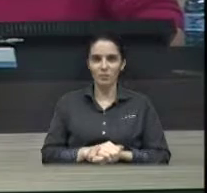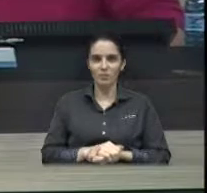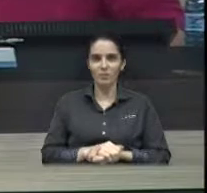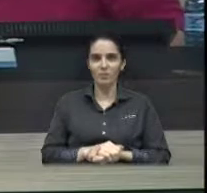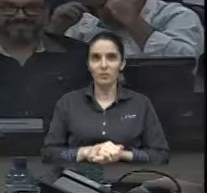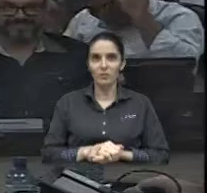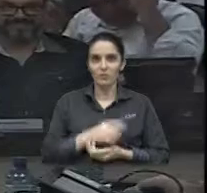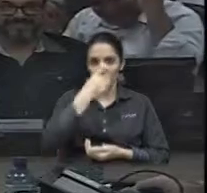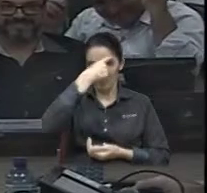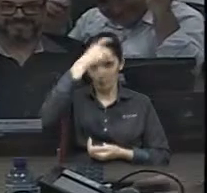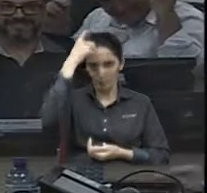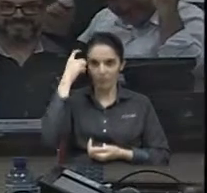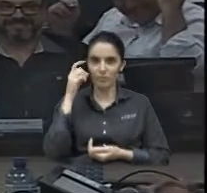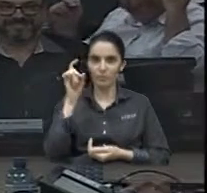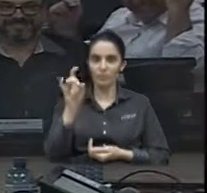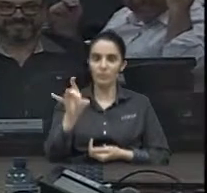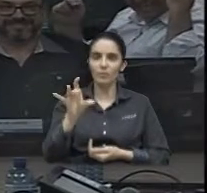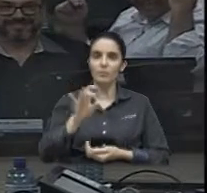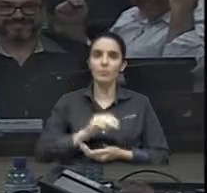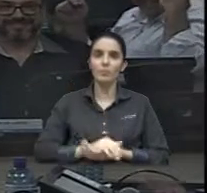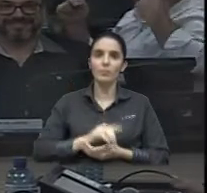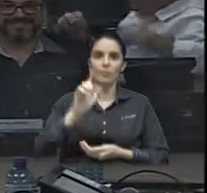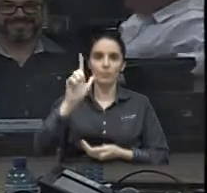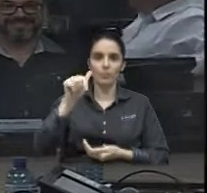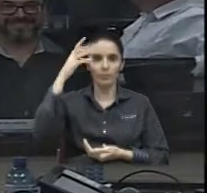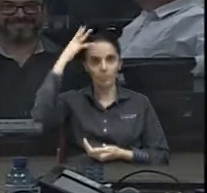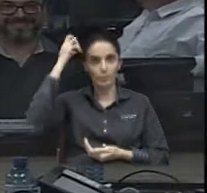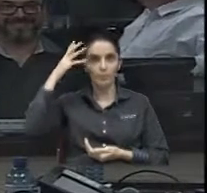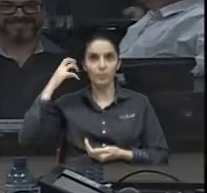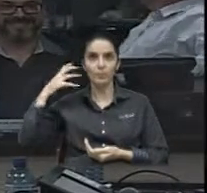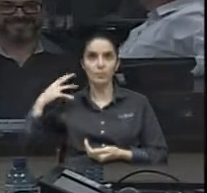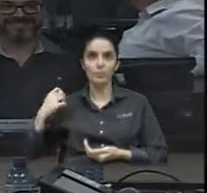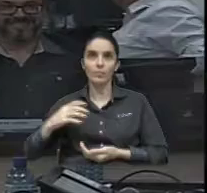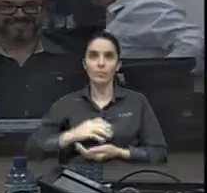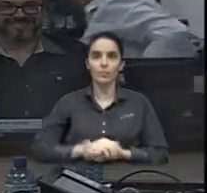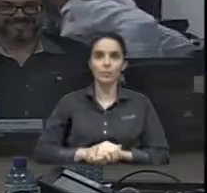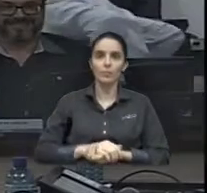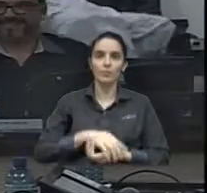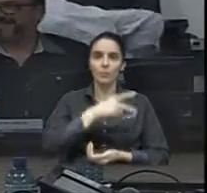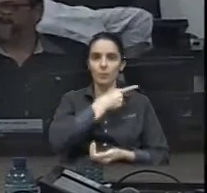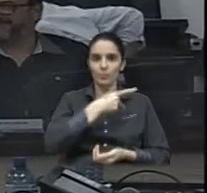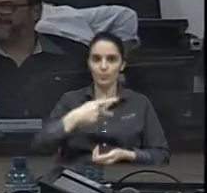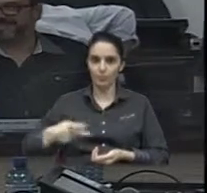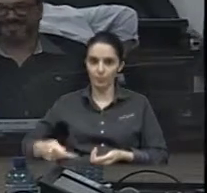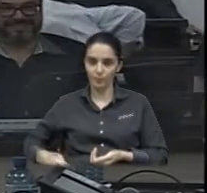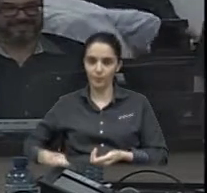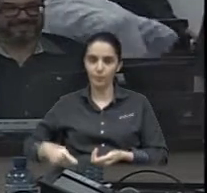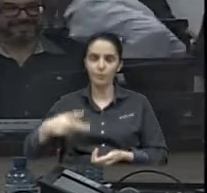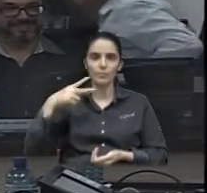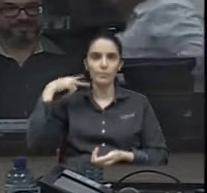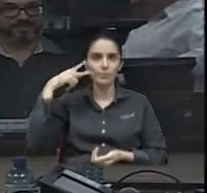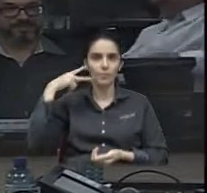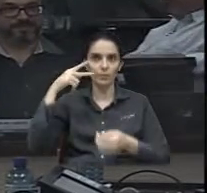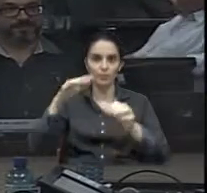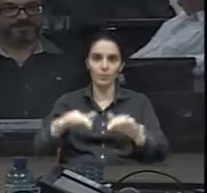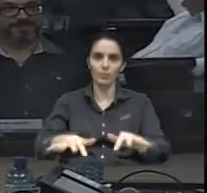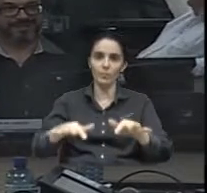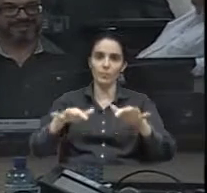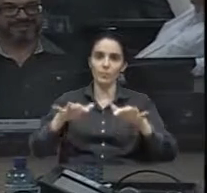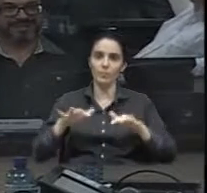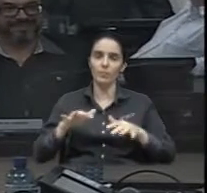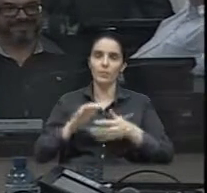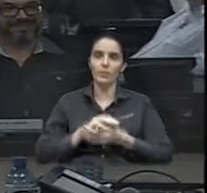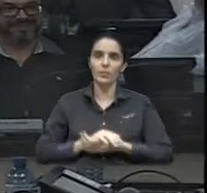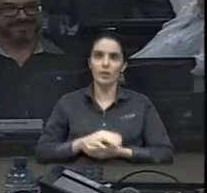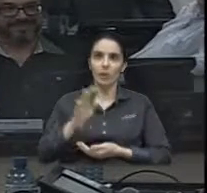Com a palavra, o vereador Wagner Barbosa, depois Lubogo. Senhor presidente, nobres pares, por presente. Nós